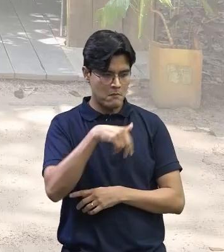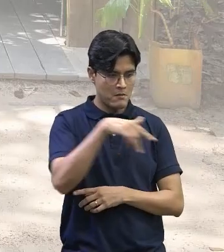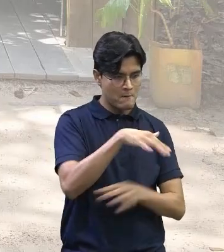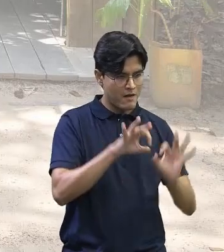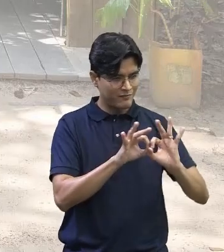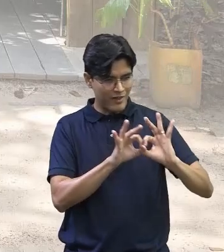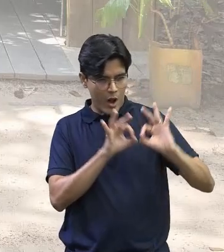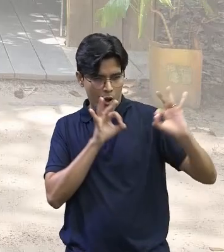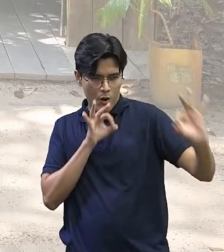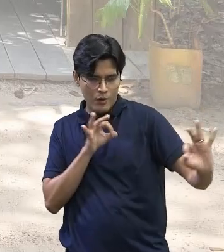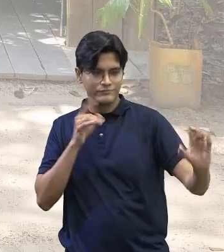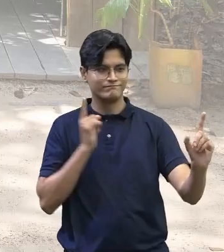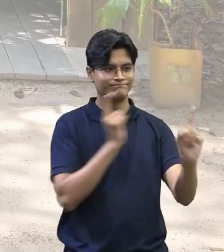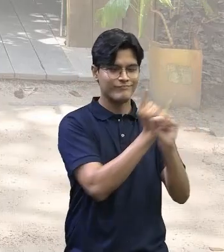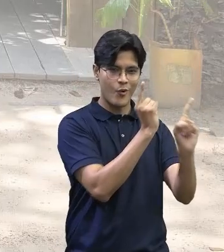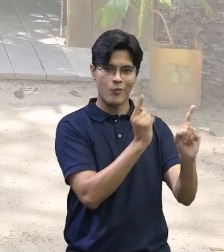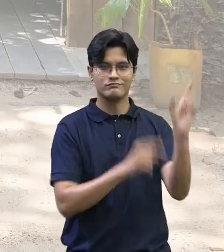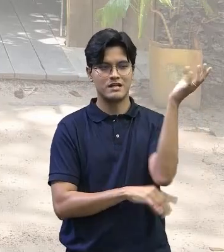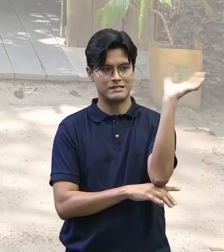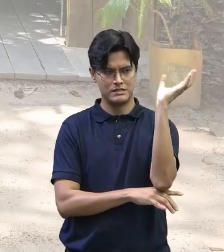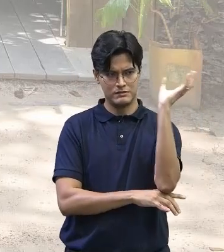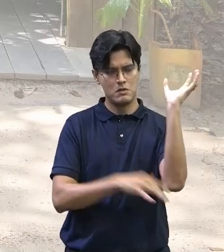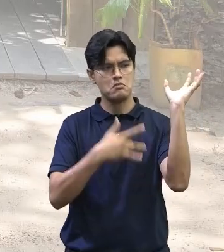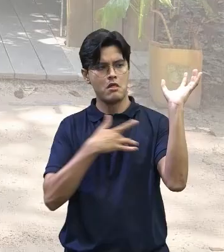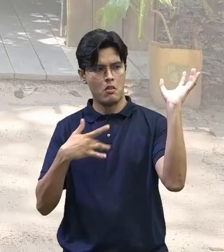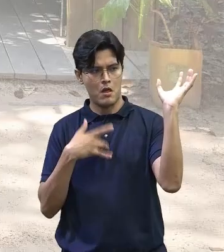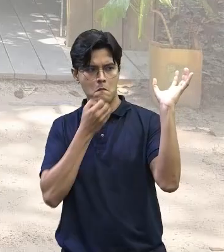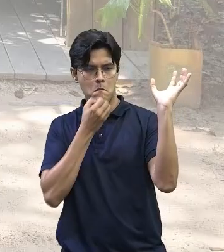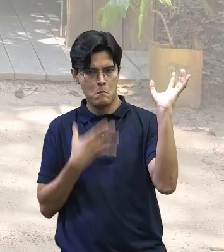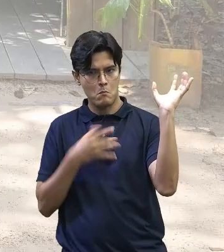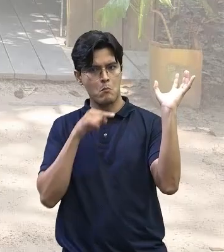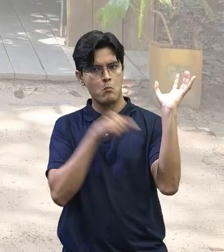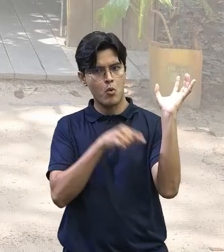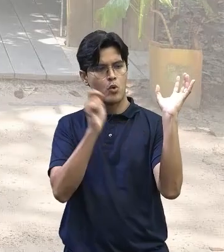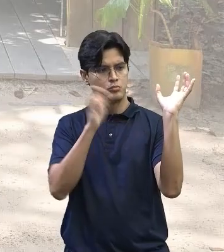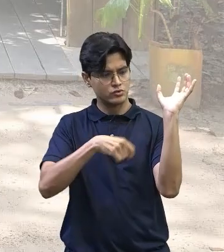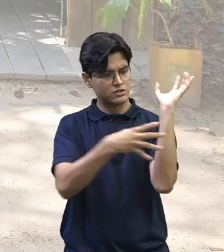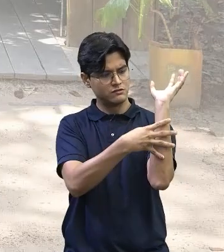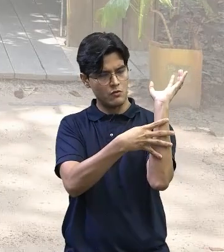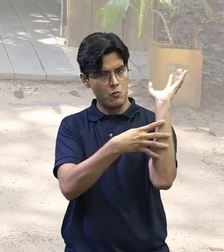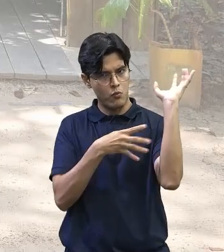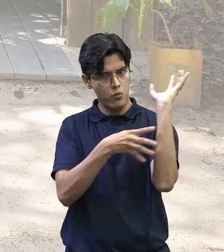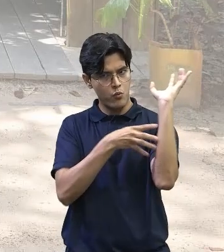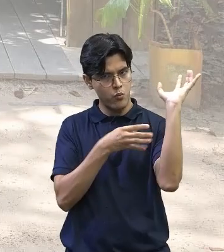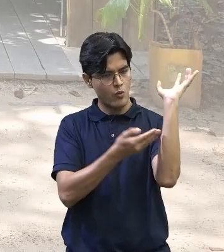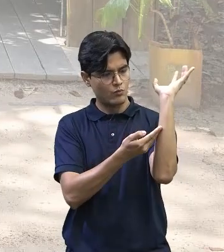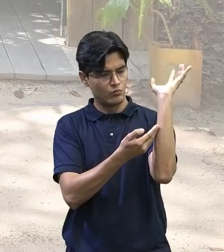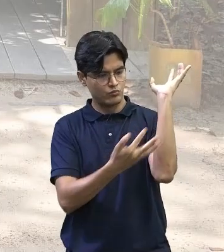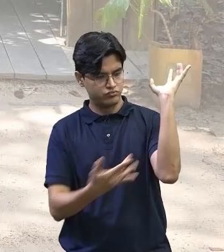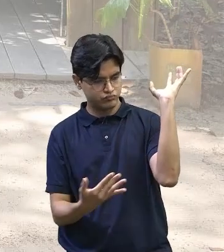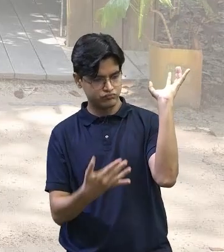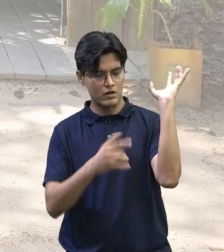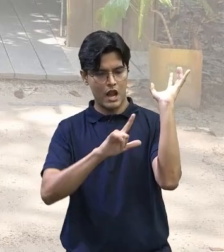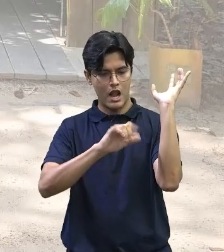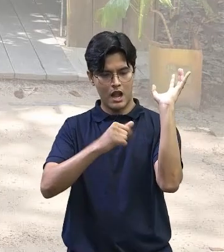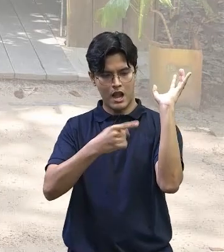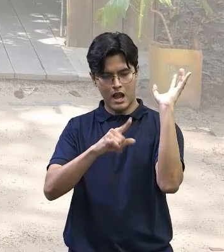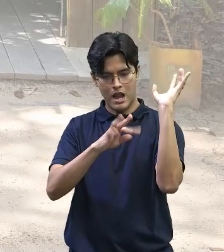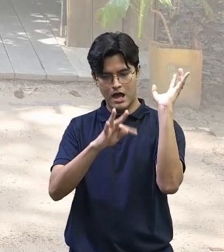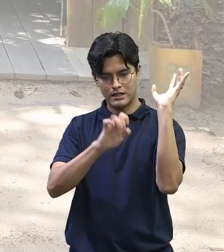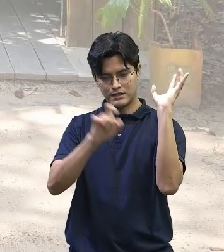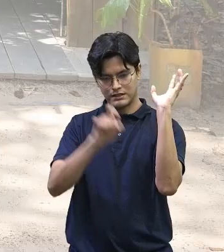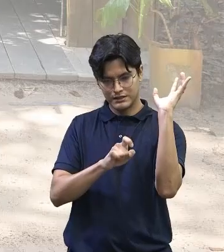até encontrar uma seringueira saudável, que podia ser ali, então, ferida, sangrada, da onde a sua lágrima, por assim